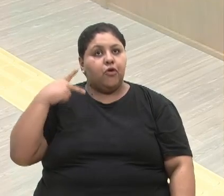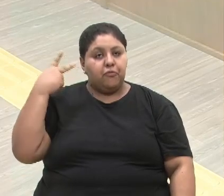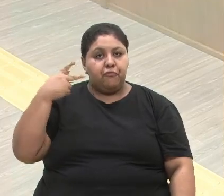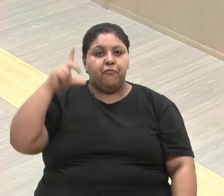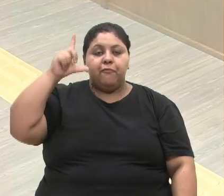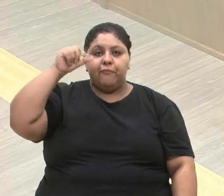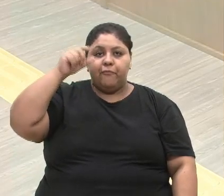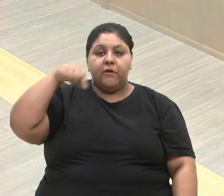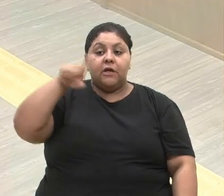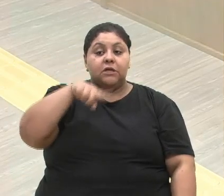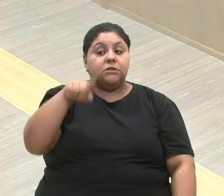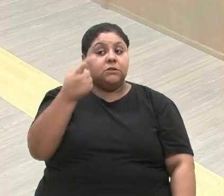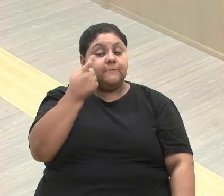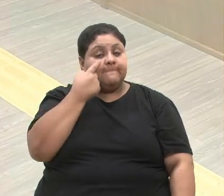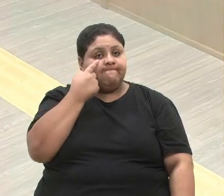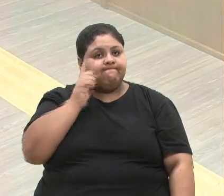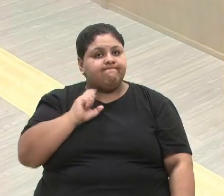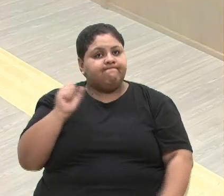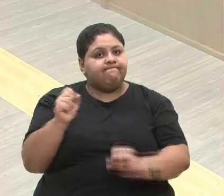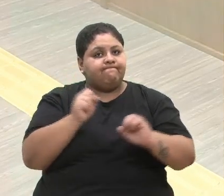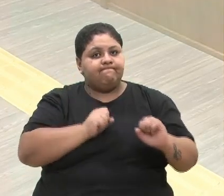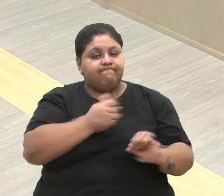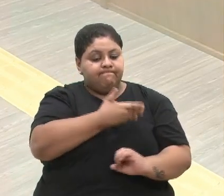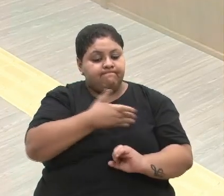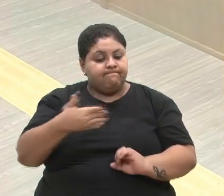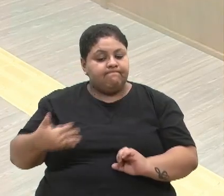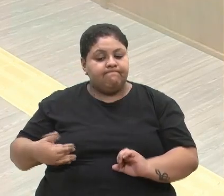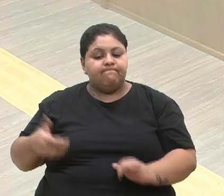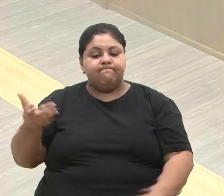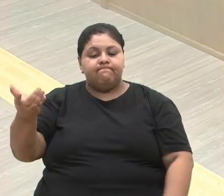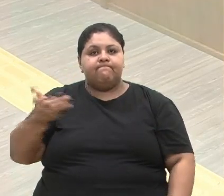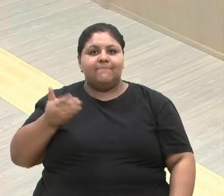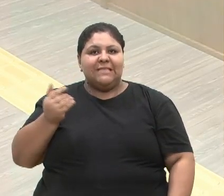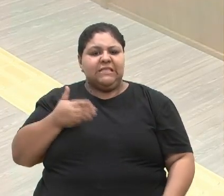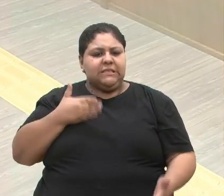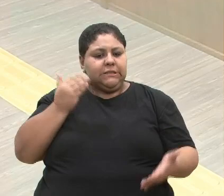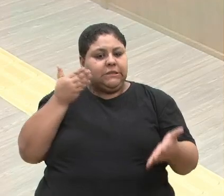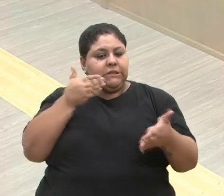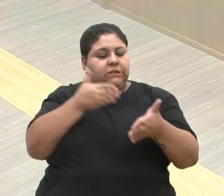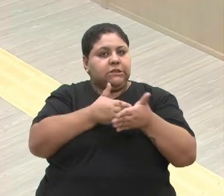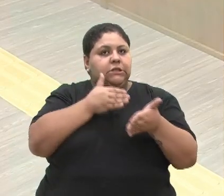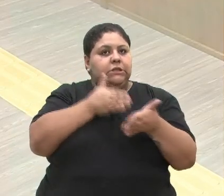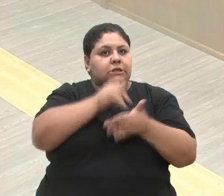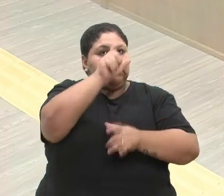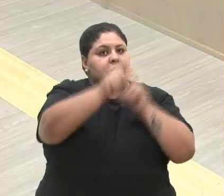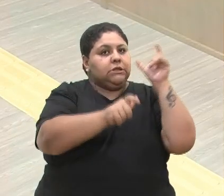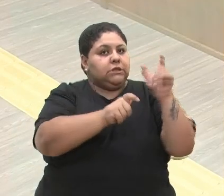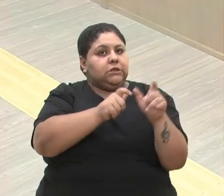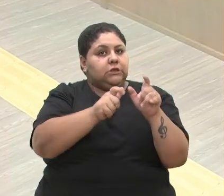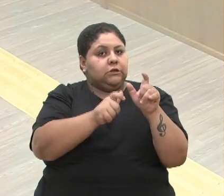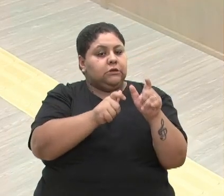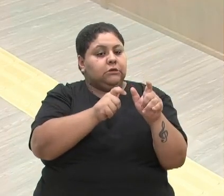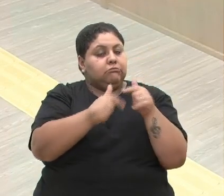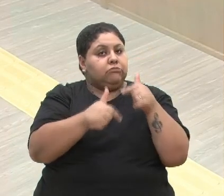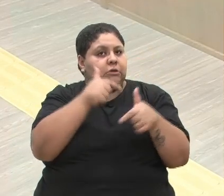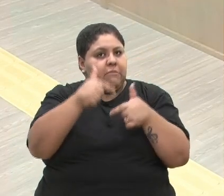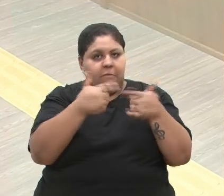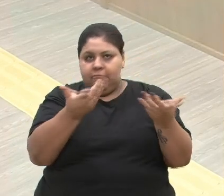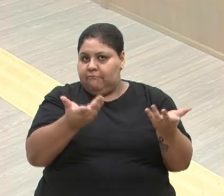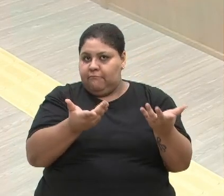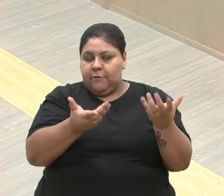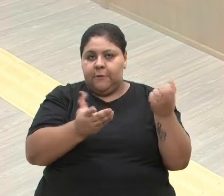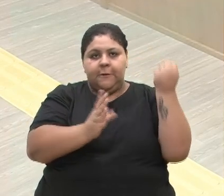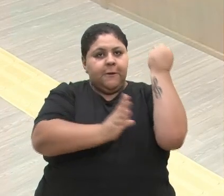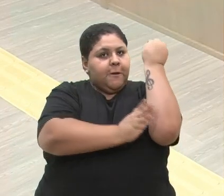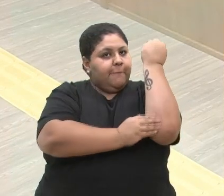vê que o poder público quer travar, né, as pessoas de poder trabalhar. A burocracia, ela anda